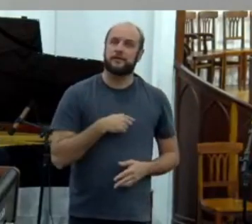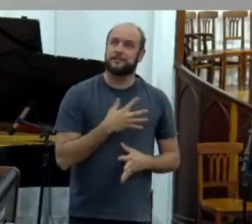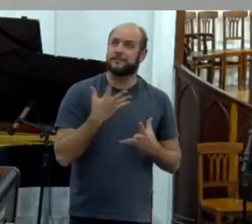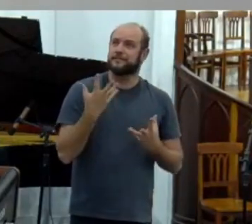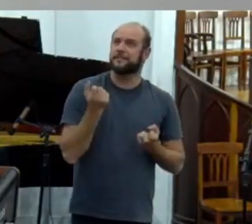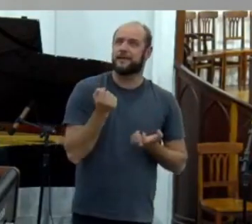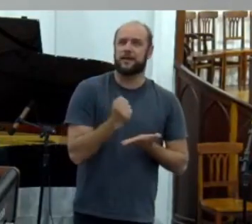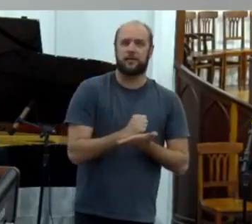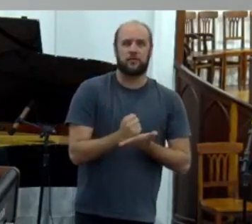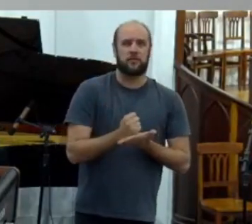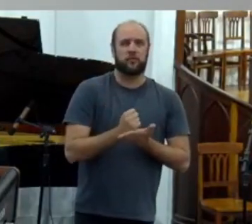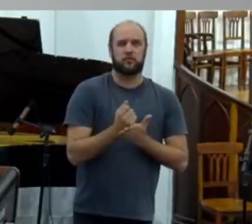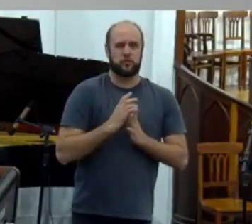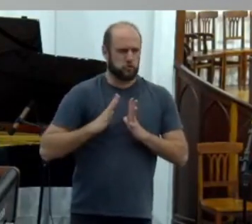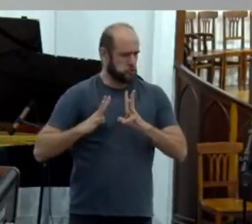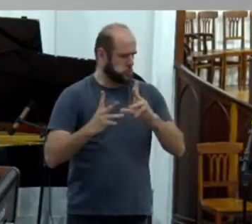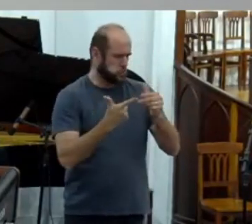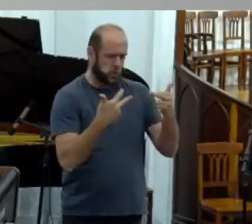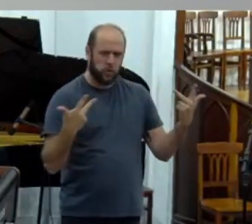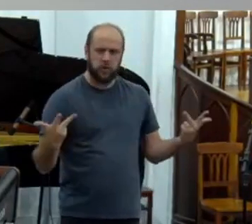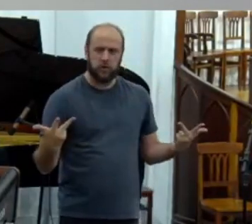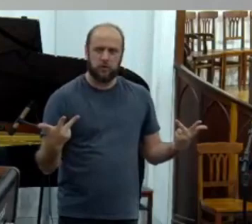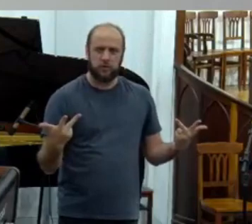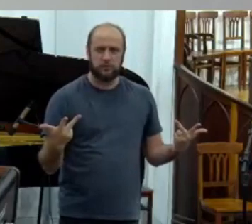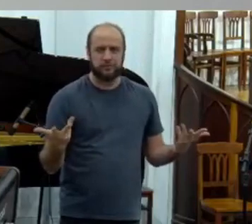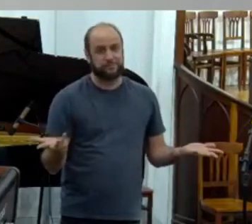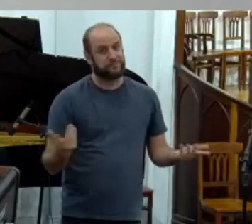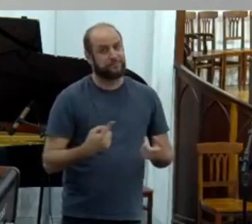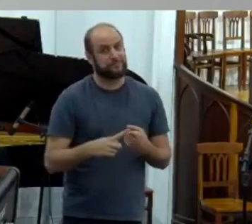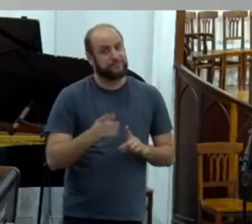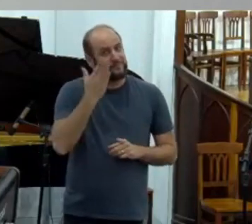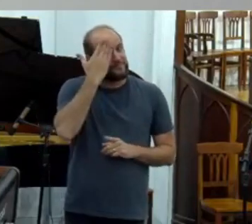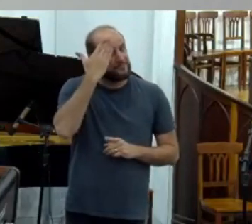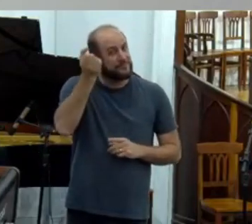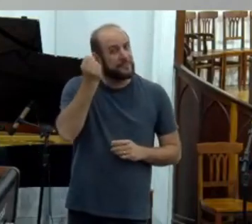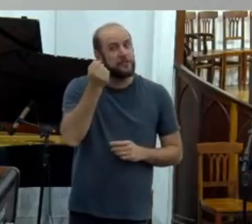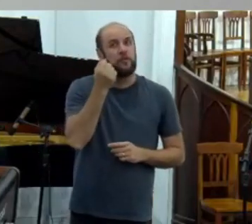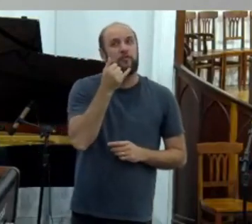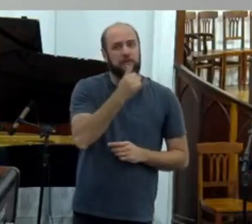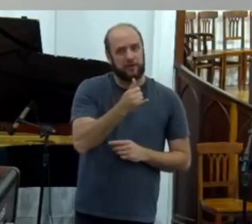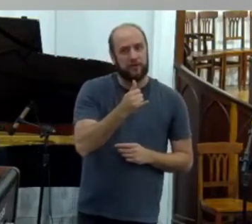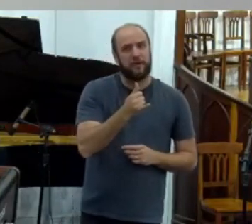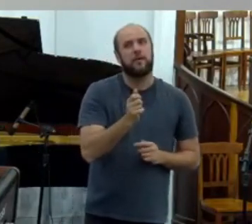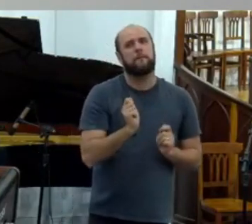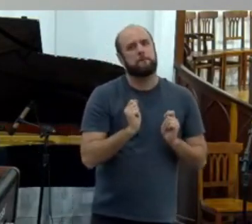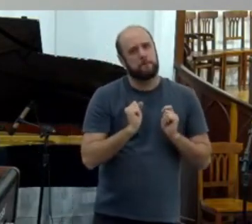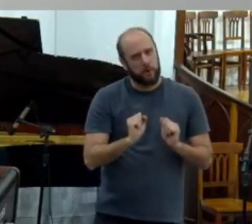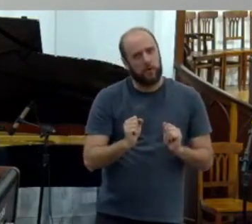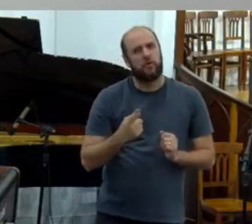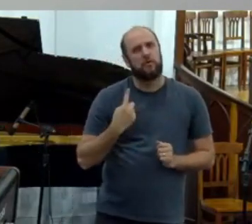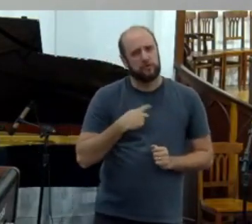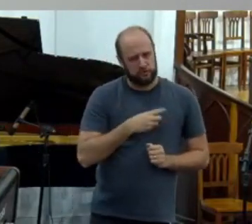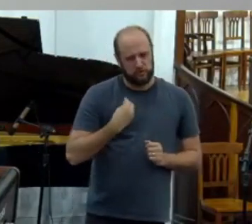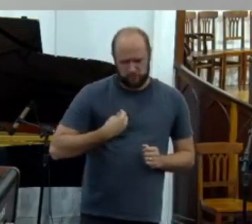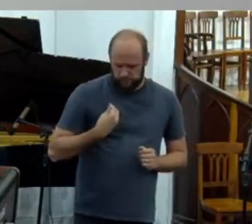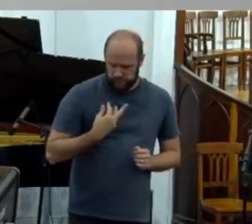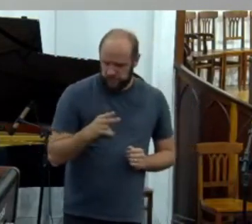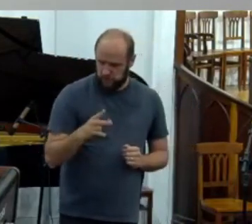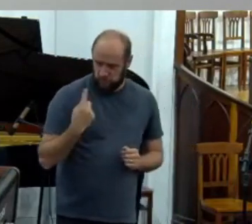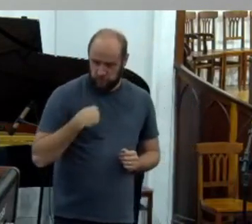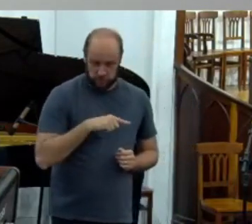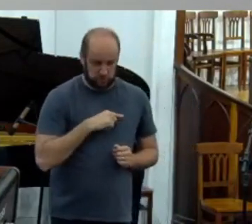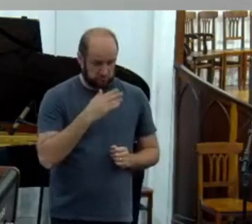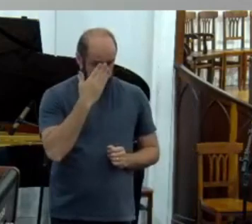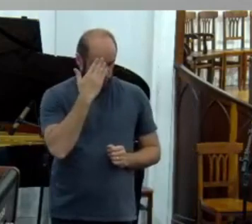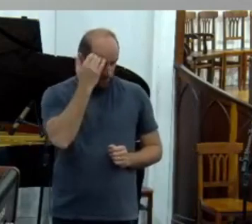realidade. Mas Salomão diz, nós podemos encarar a vida como se nós fôssemos soberanos sobre o